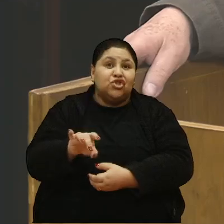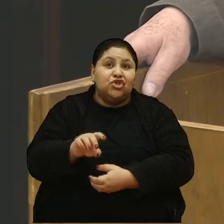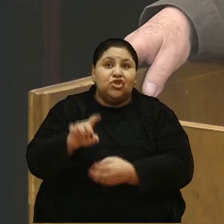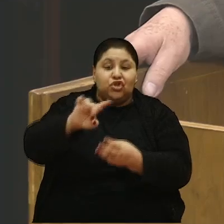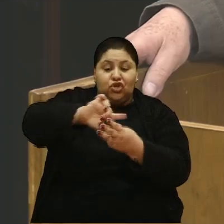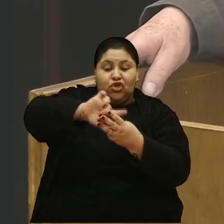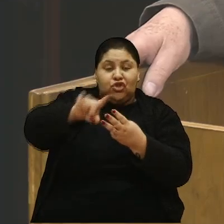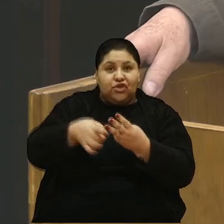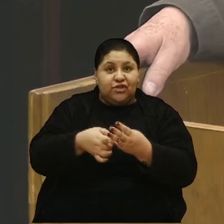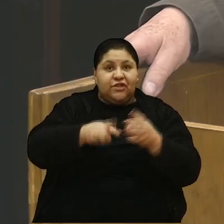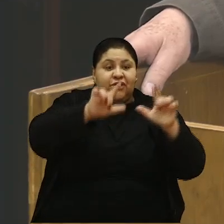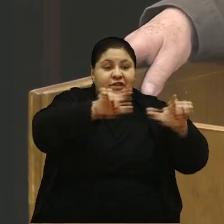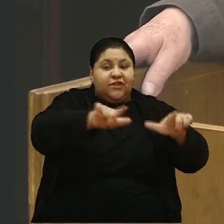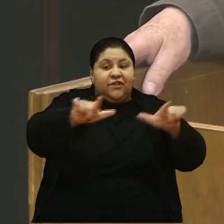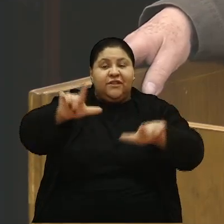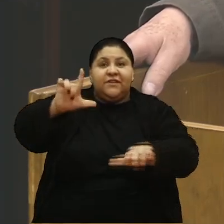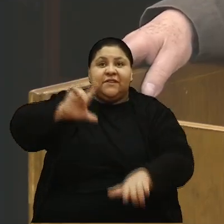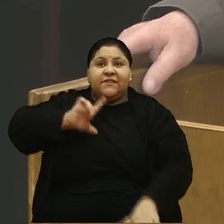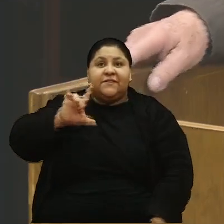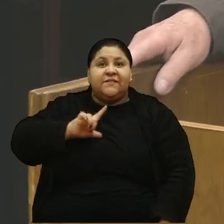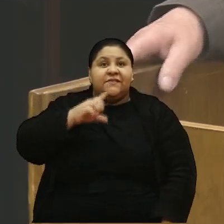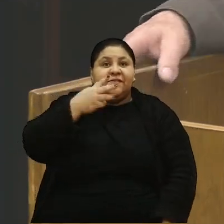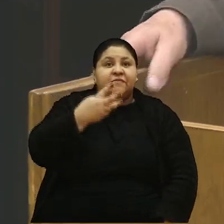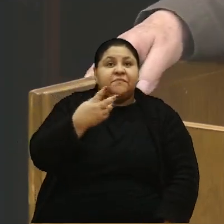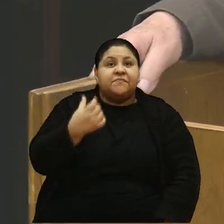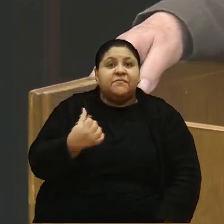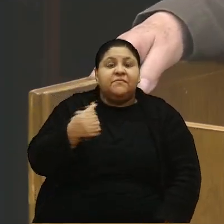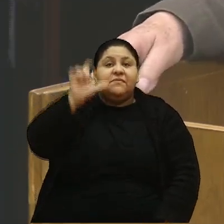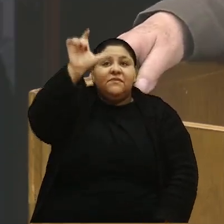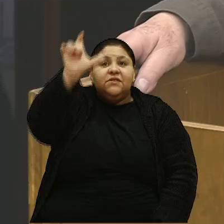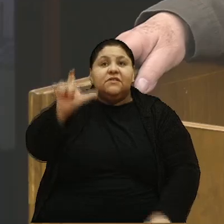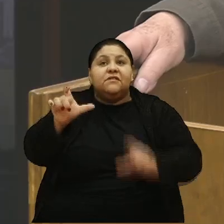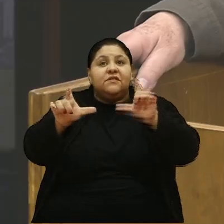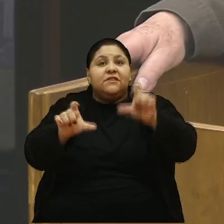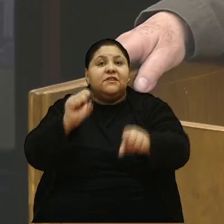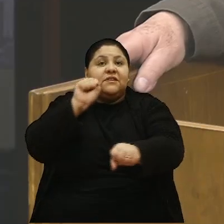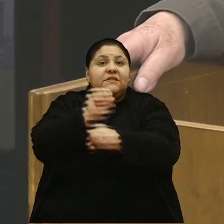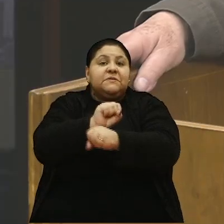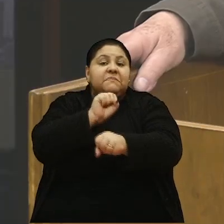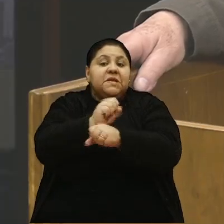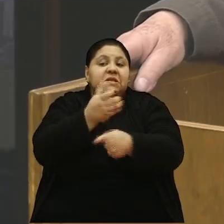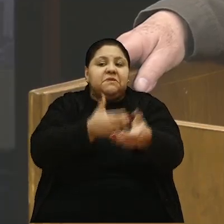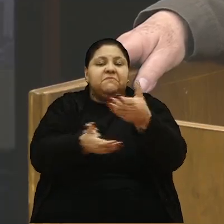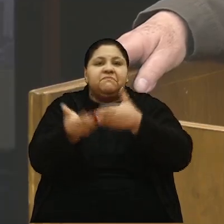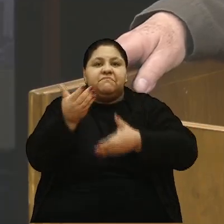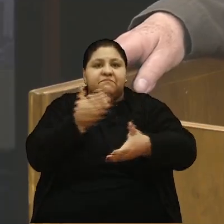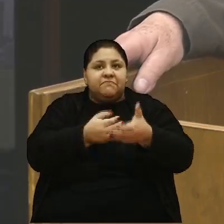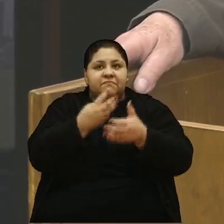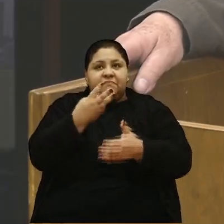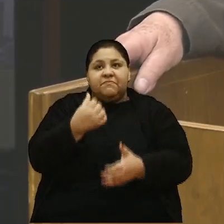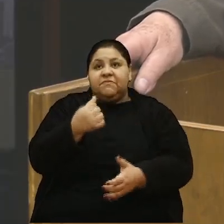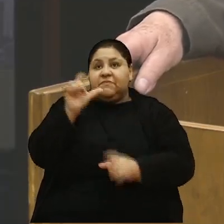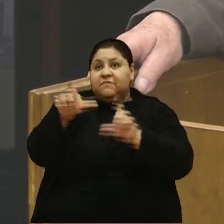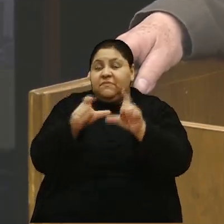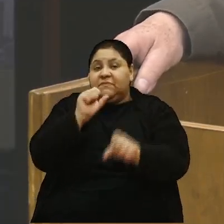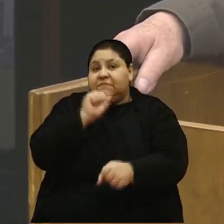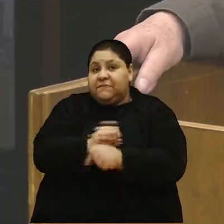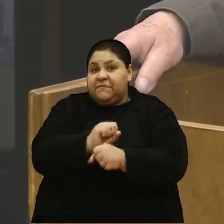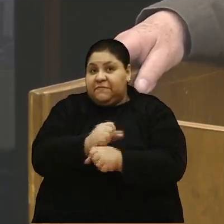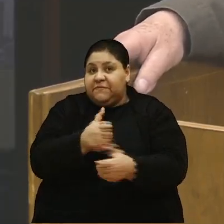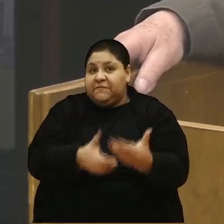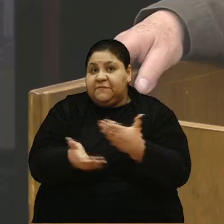3 alas ali nós tínhamos 36 pessoas esperando atendimento, 36